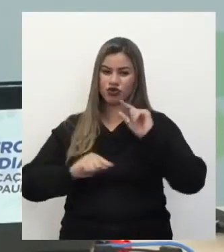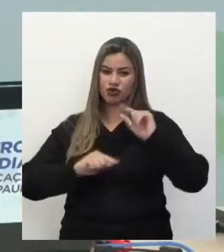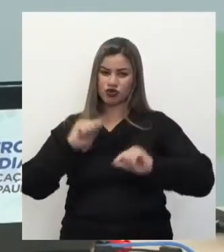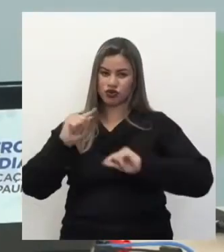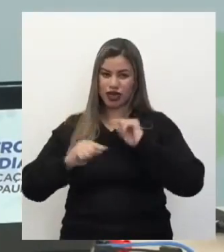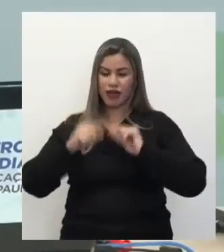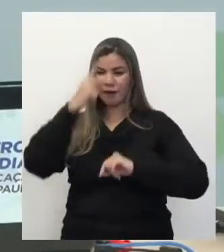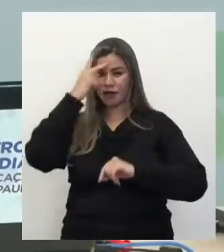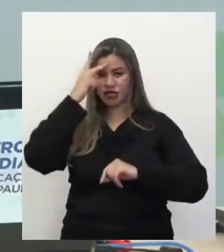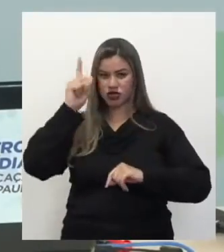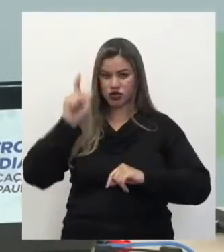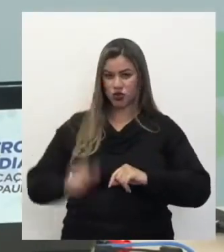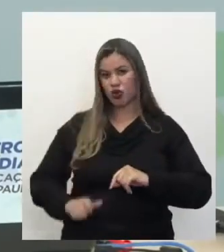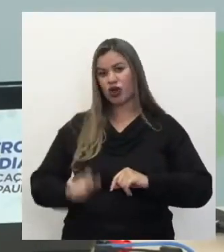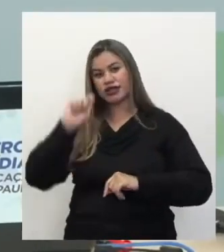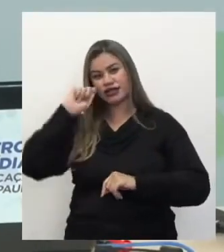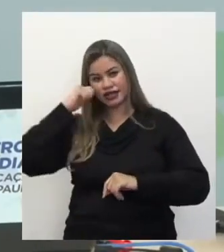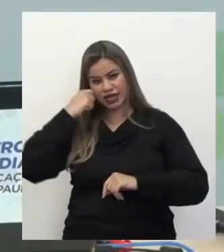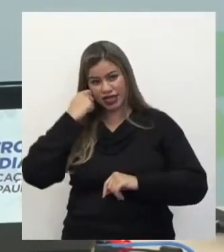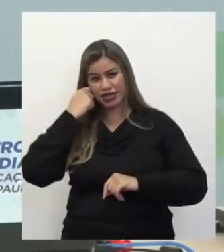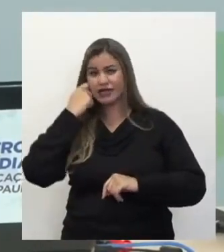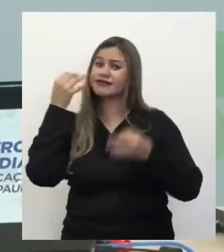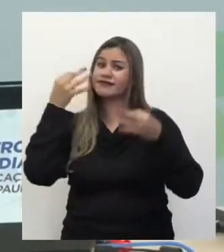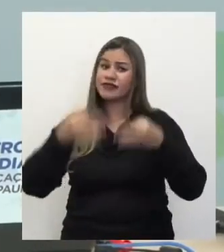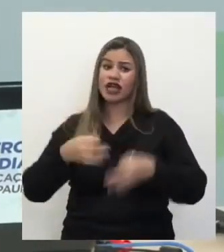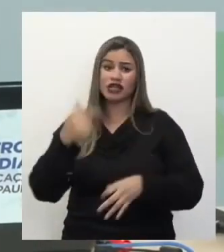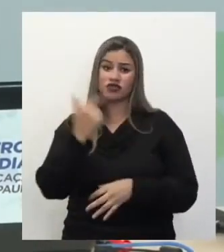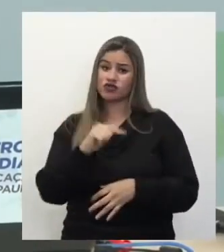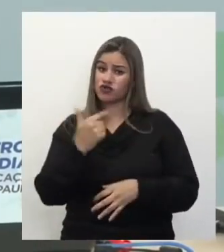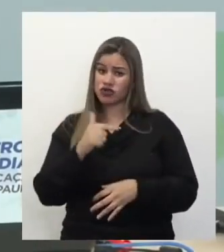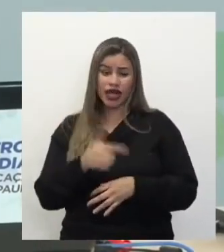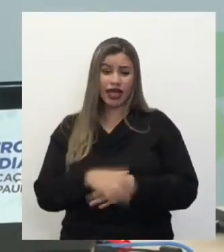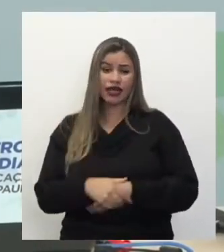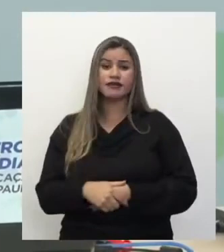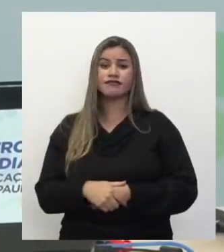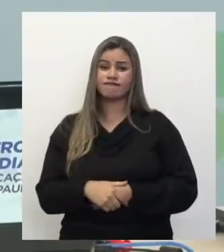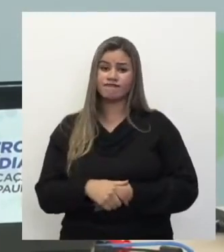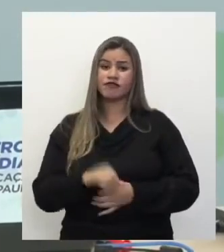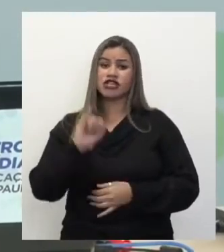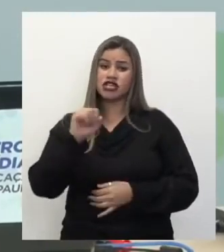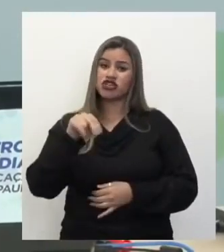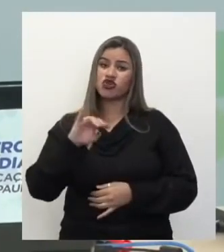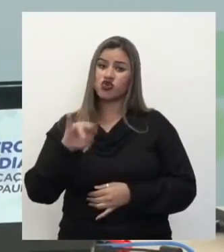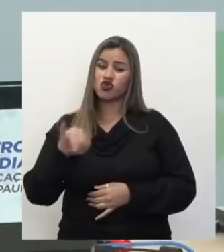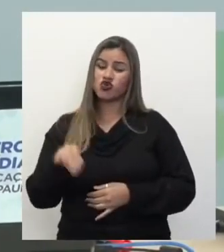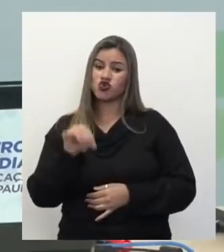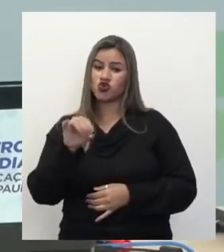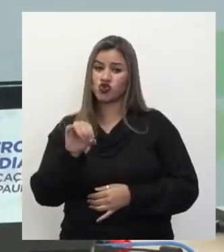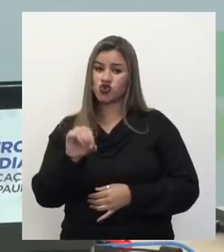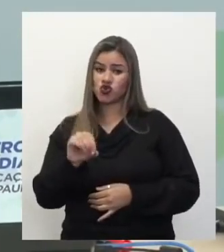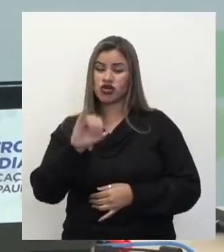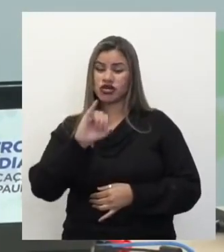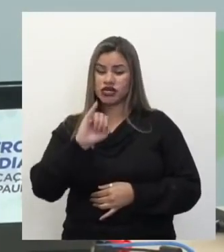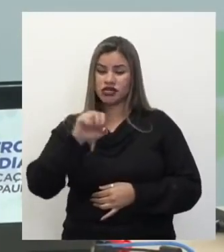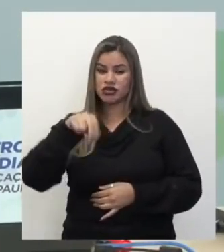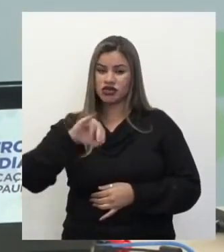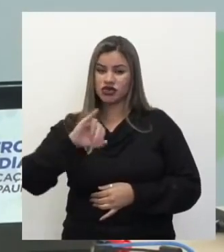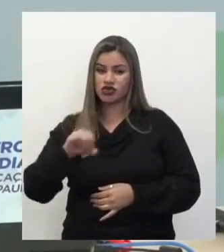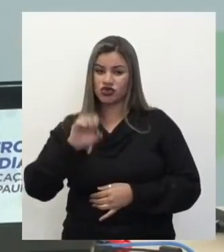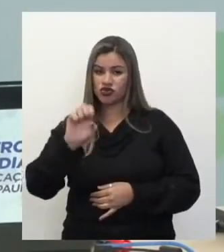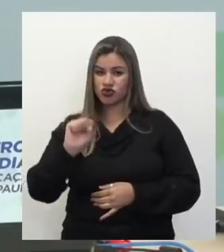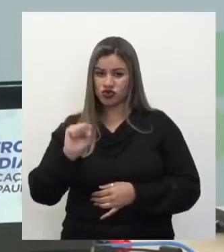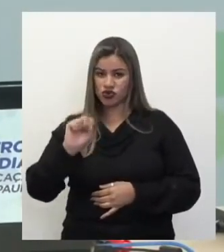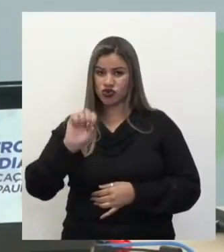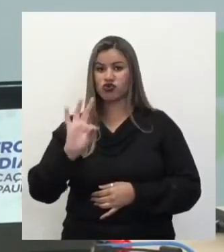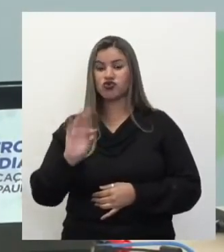negras e injustamente, de forma injusta, tem que se pautar isso, que foi uma morte injusta, não se pode negar,